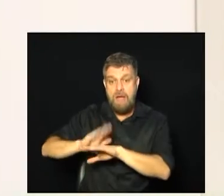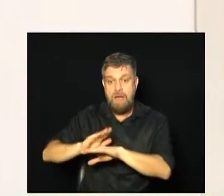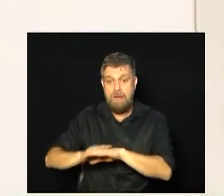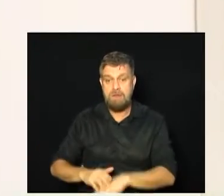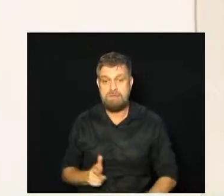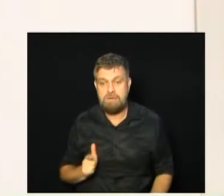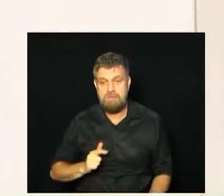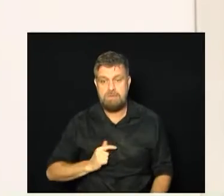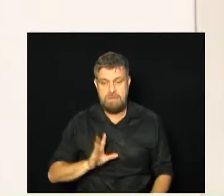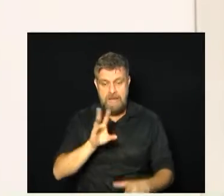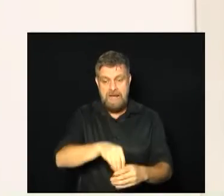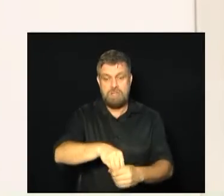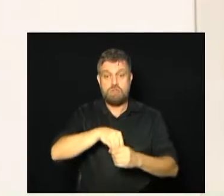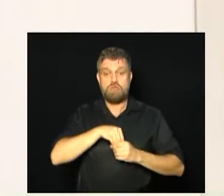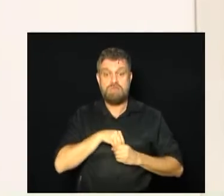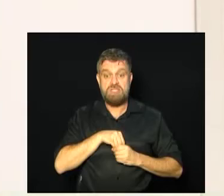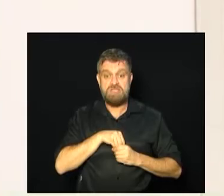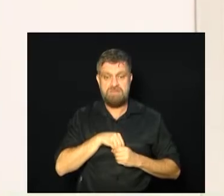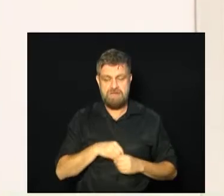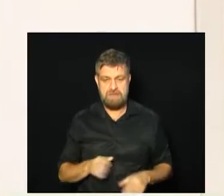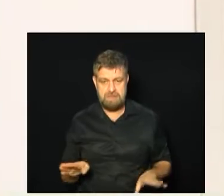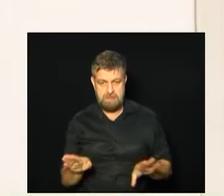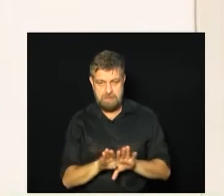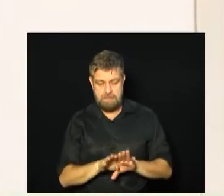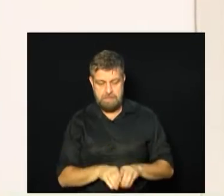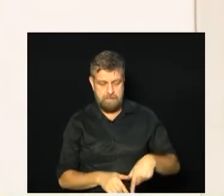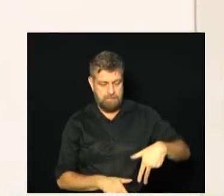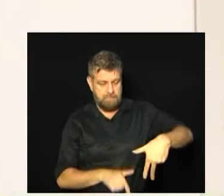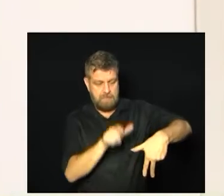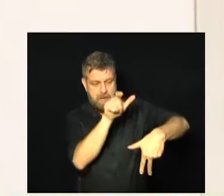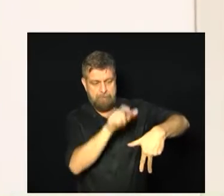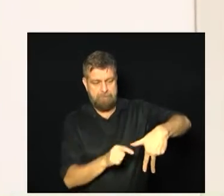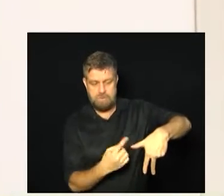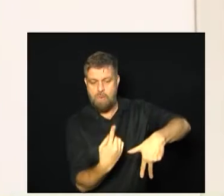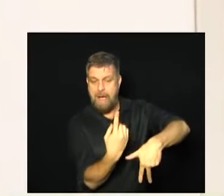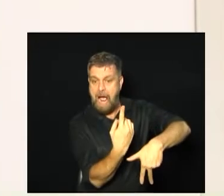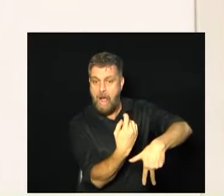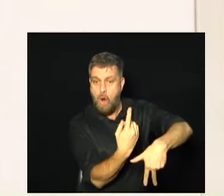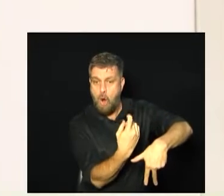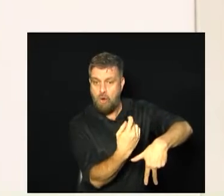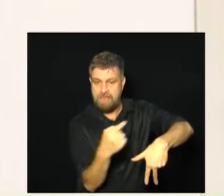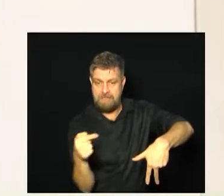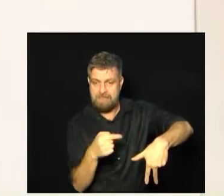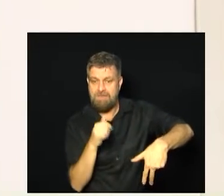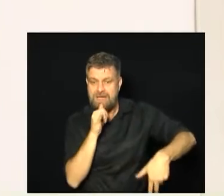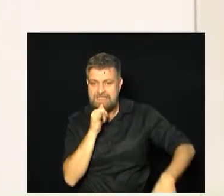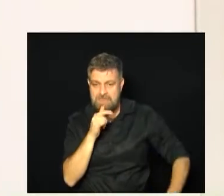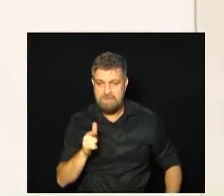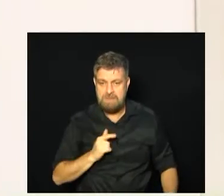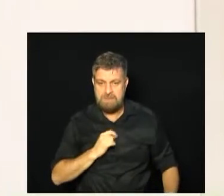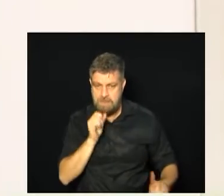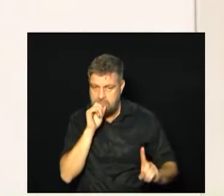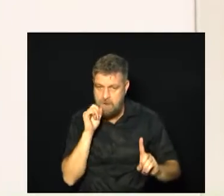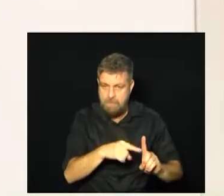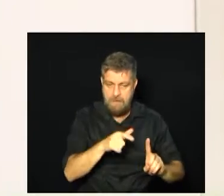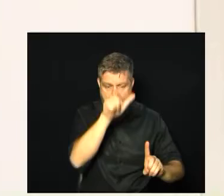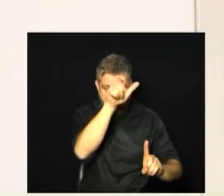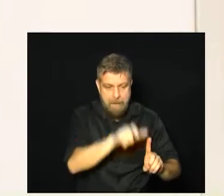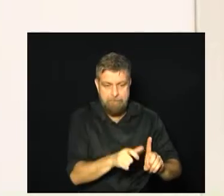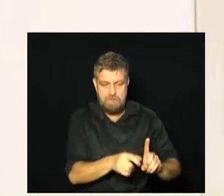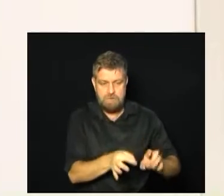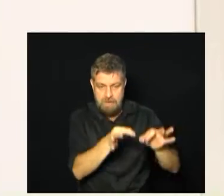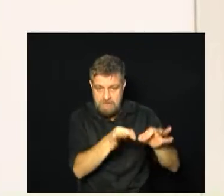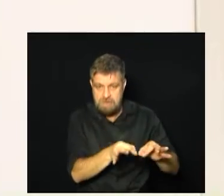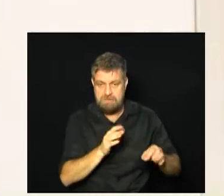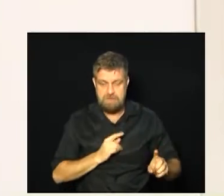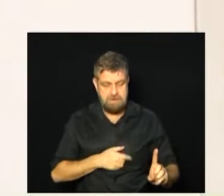a subjetividade da pessoa, contra uma pessoa única, exclusiva. Por exemplo, você ofender a dignidade daquela pessoa,